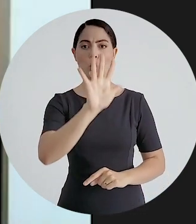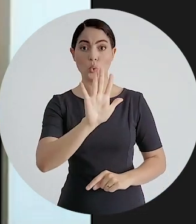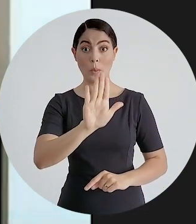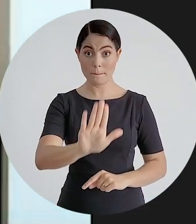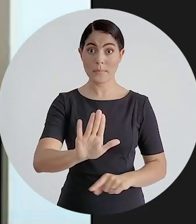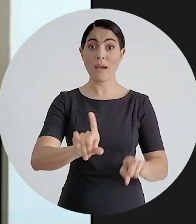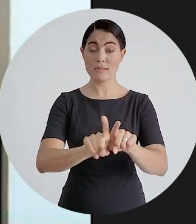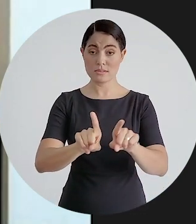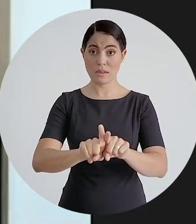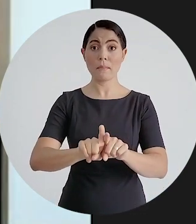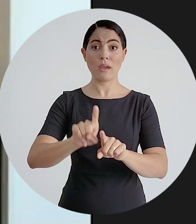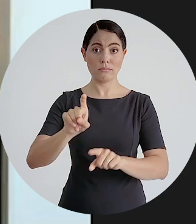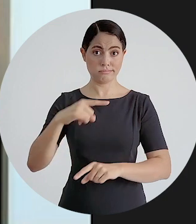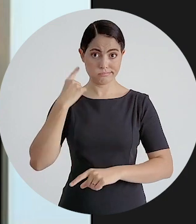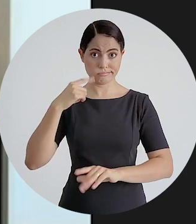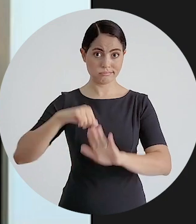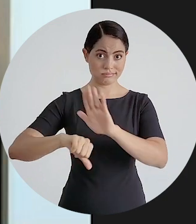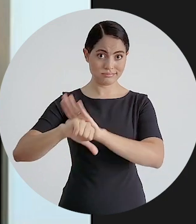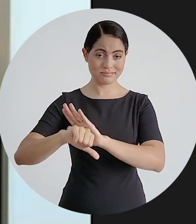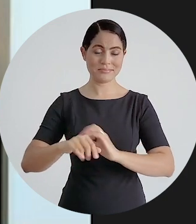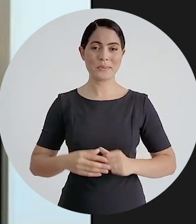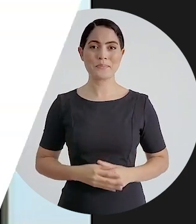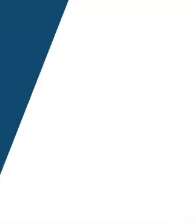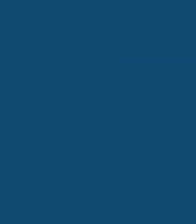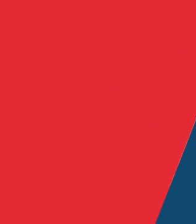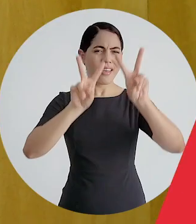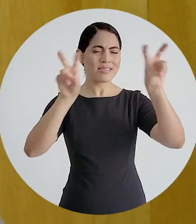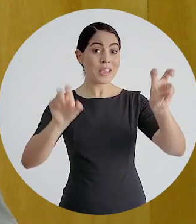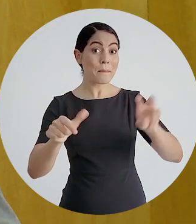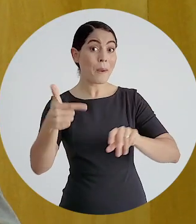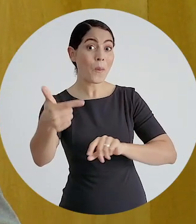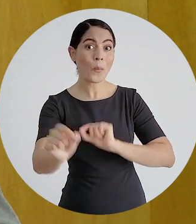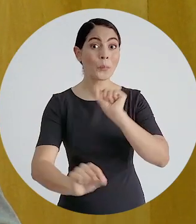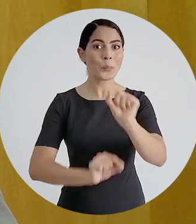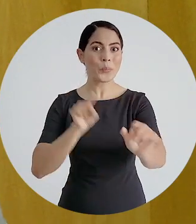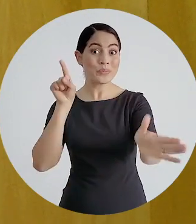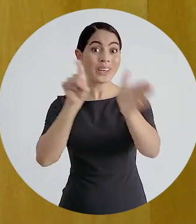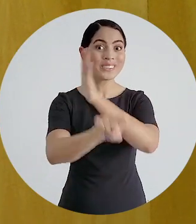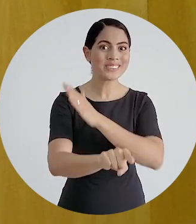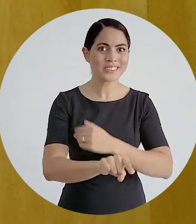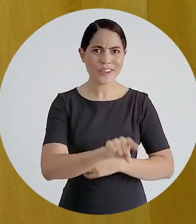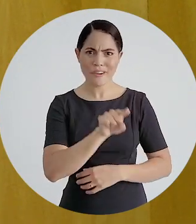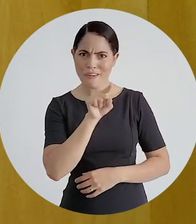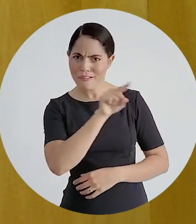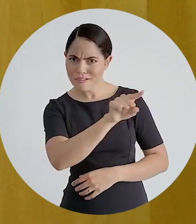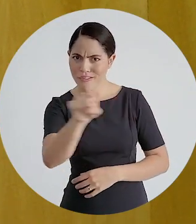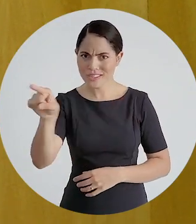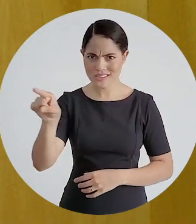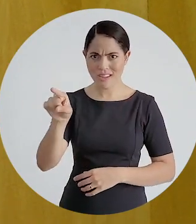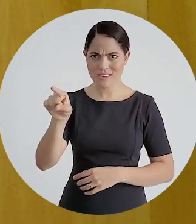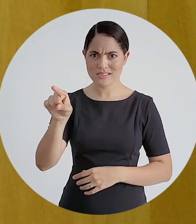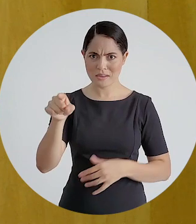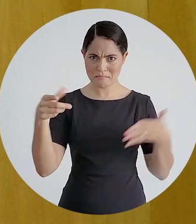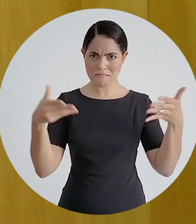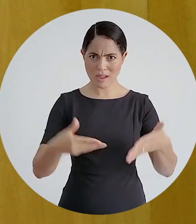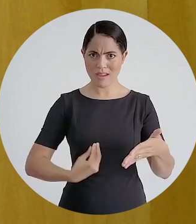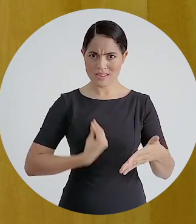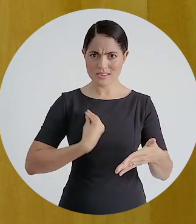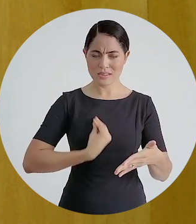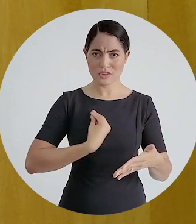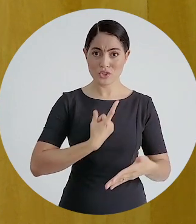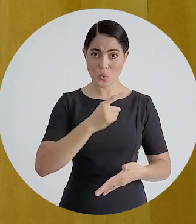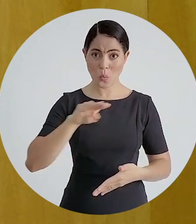todo, mas também especificamente da advocacia penal. Mudando de assunto, aí vai uma pergunta. Você faz parte